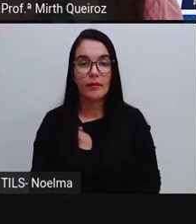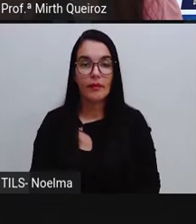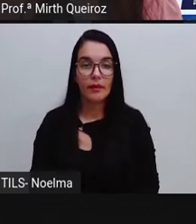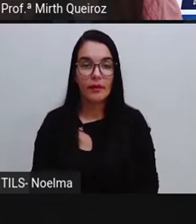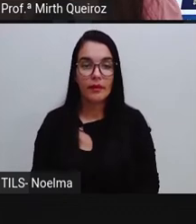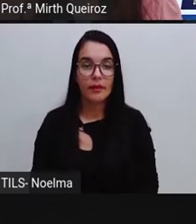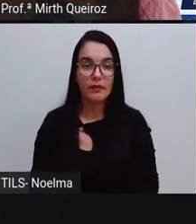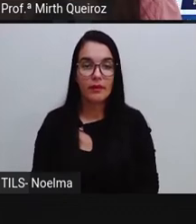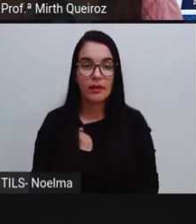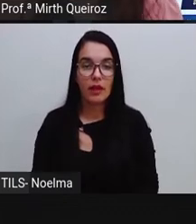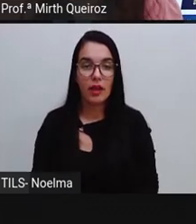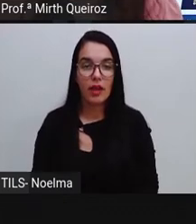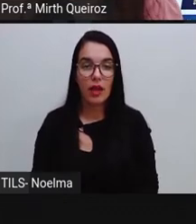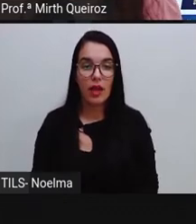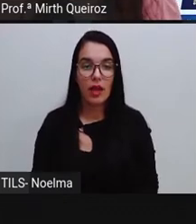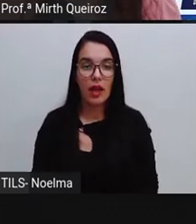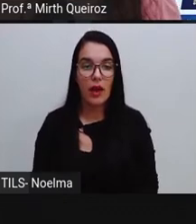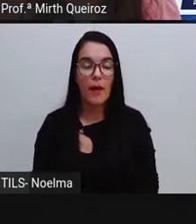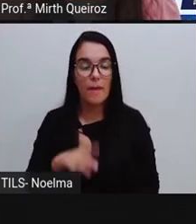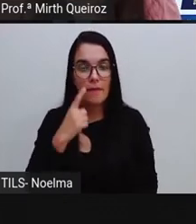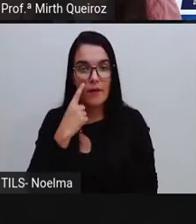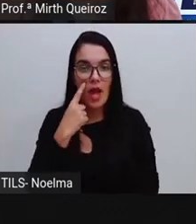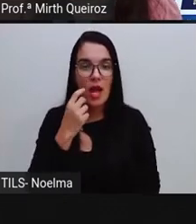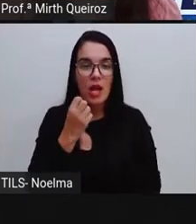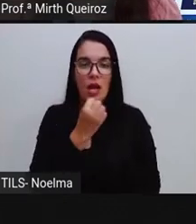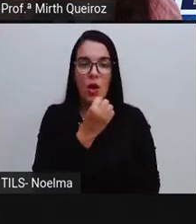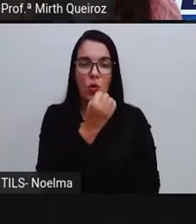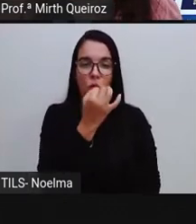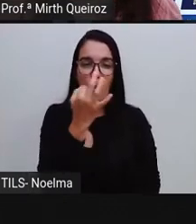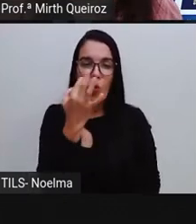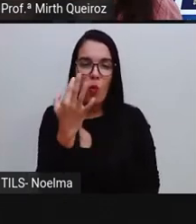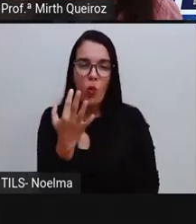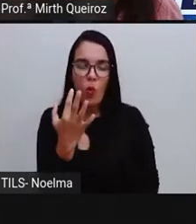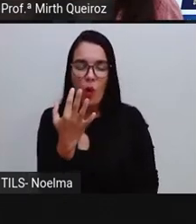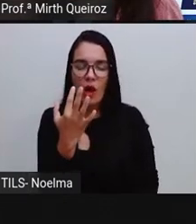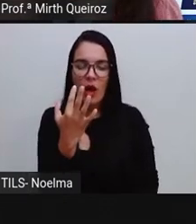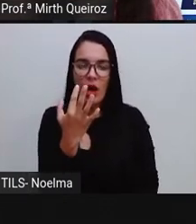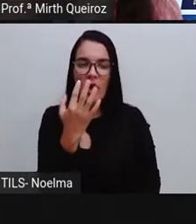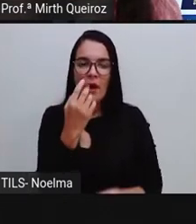um é mais que o outro, eu tenho que fazer a conta de